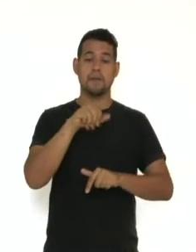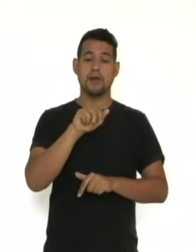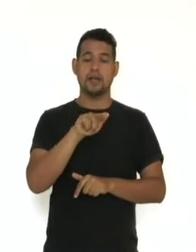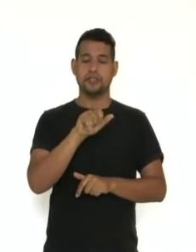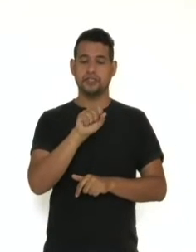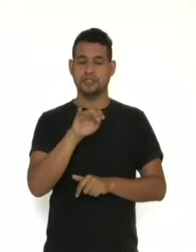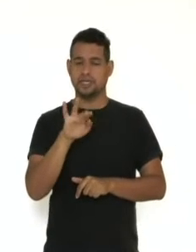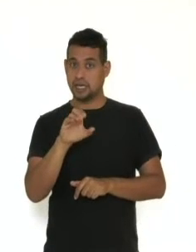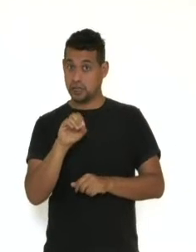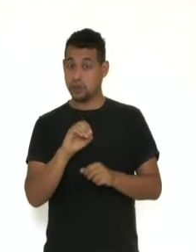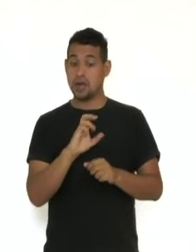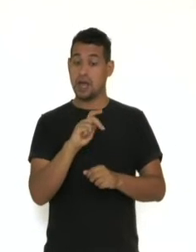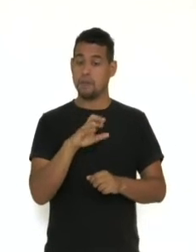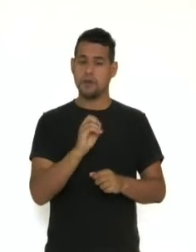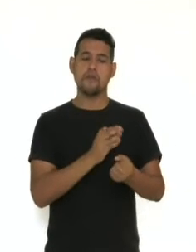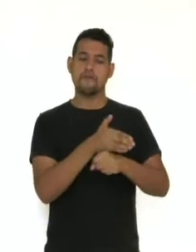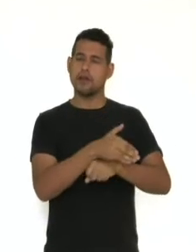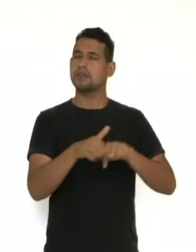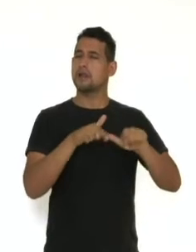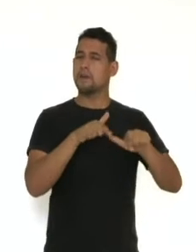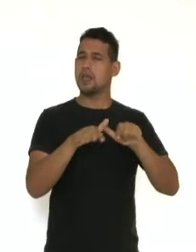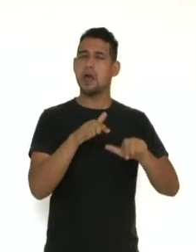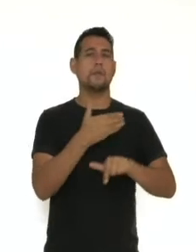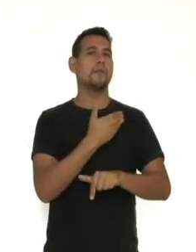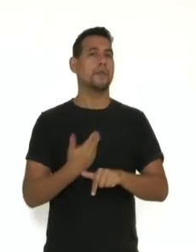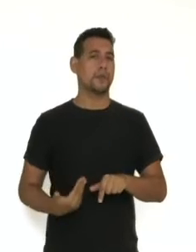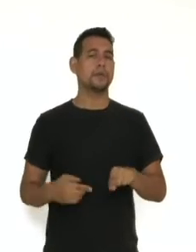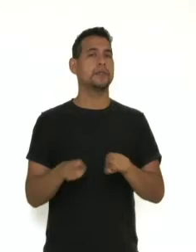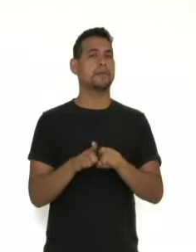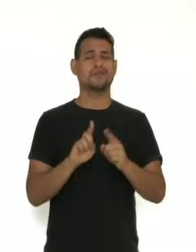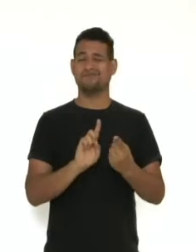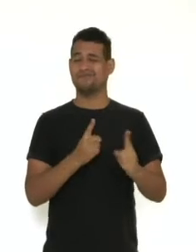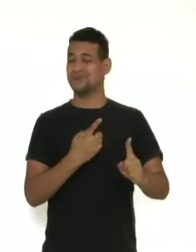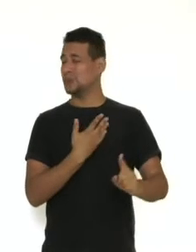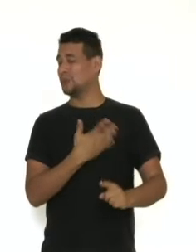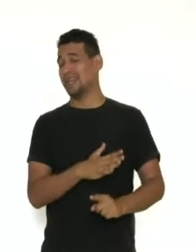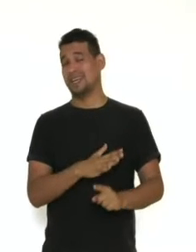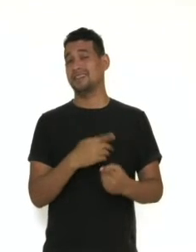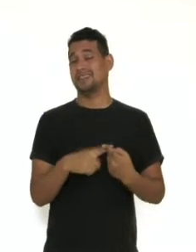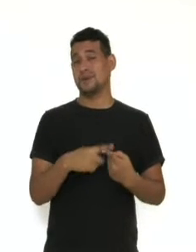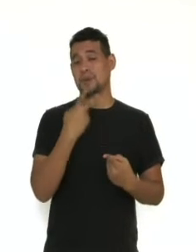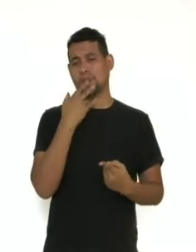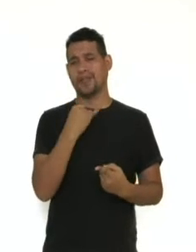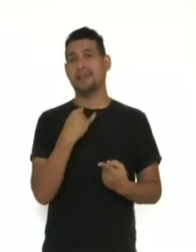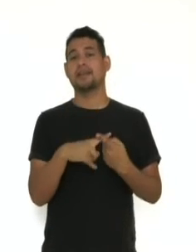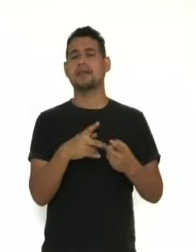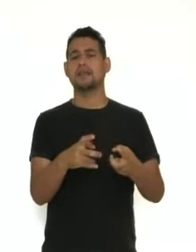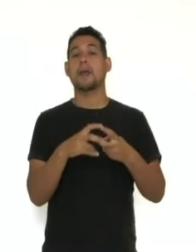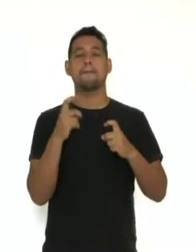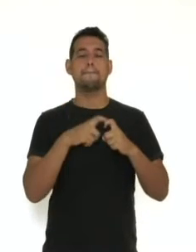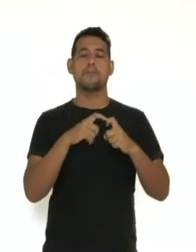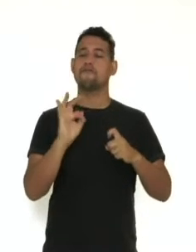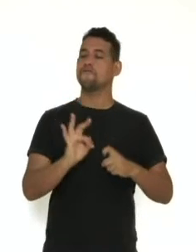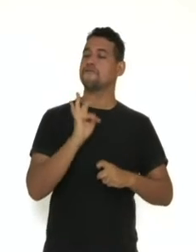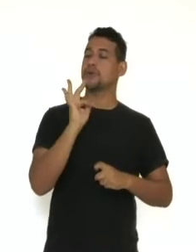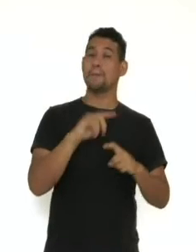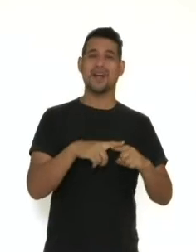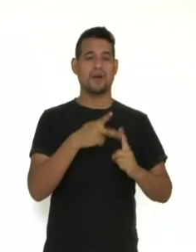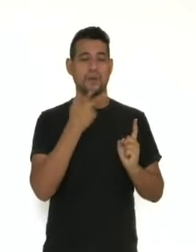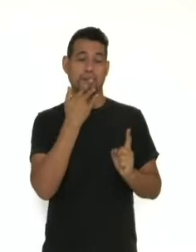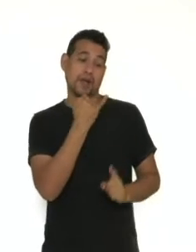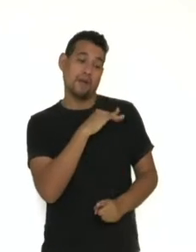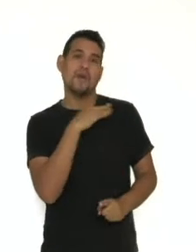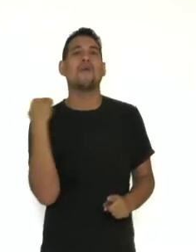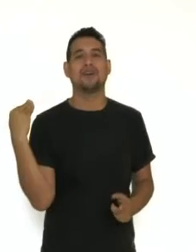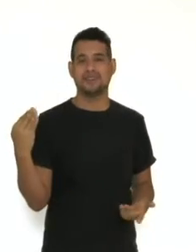magistrado, Camilo entrou no funcionalismo contra a vontade do pai, que queria vê-lo médico, mas o pai